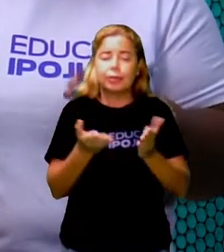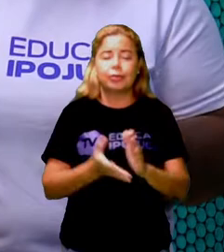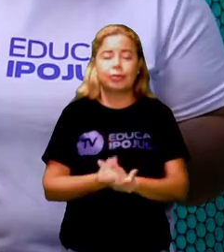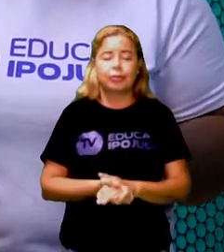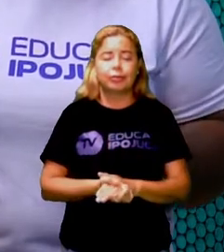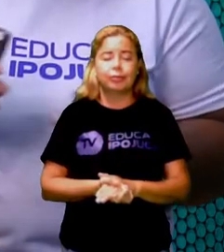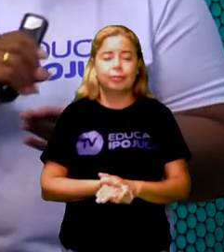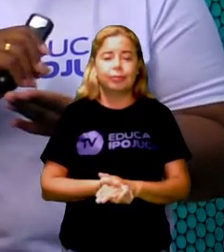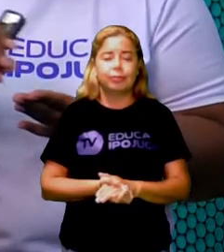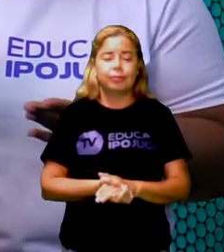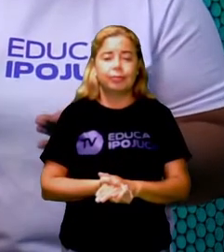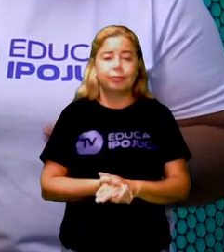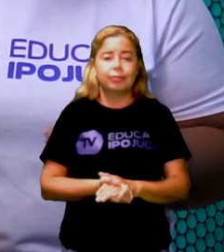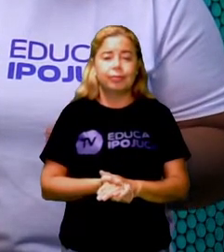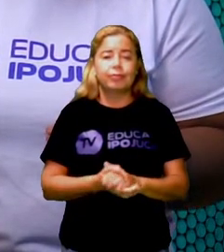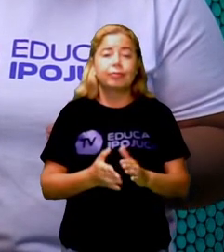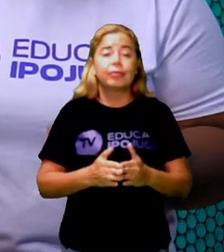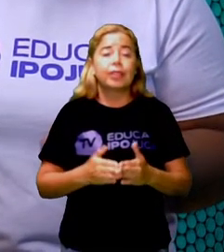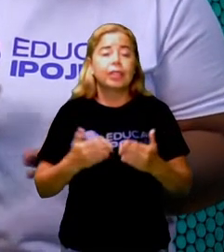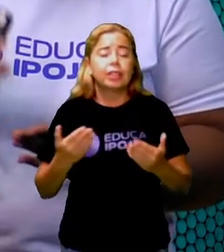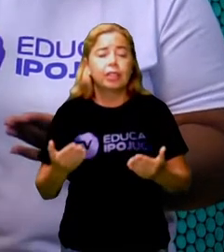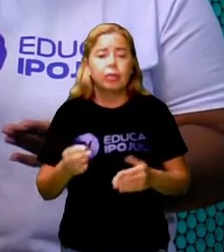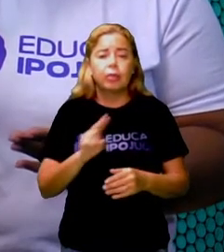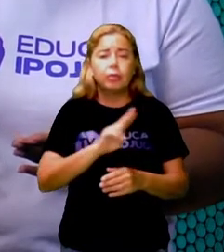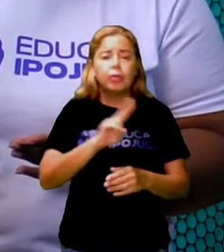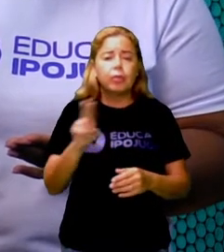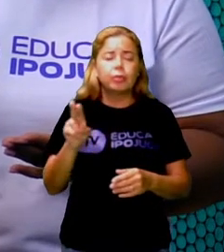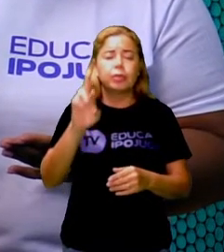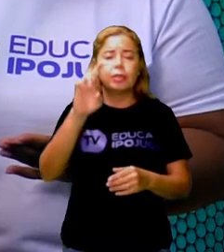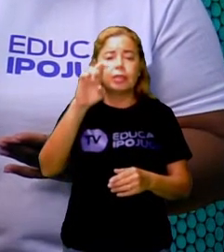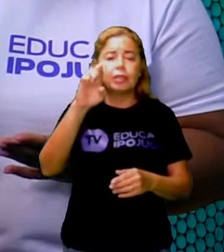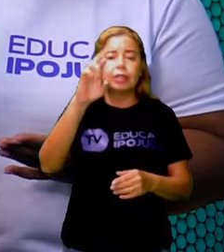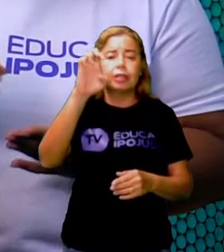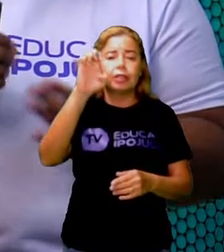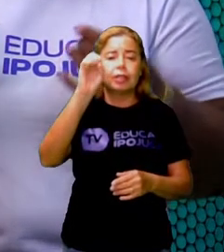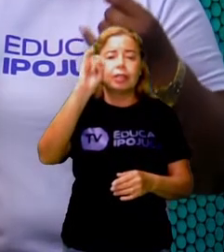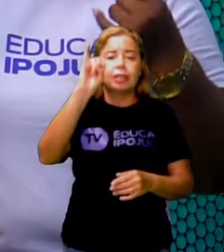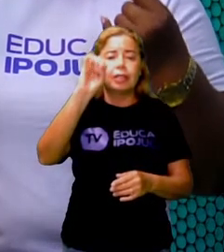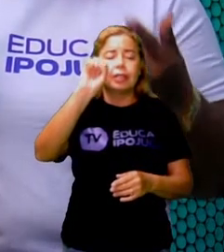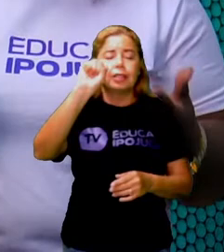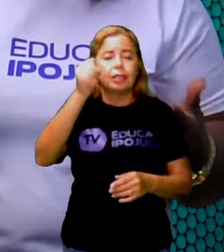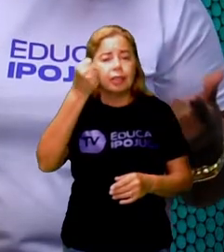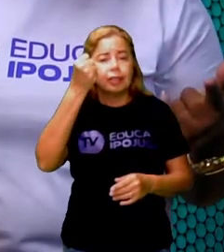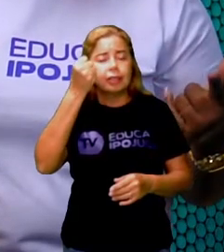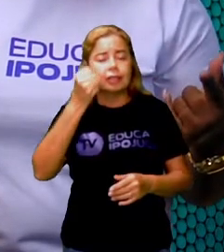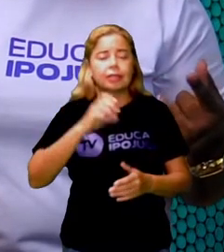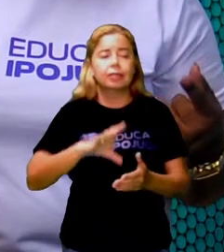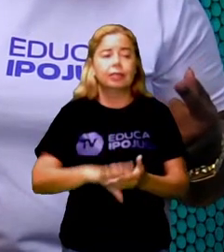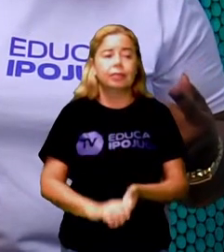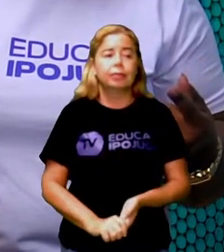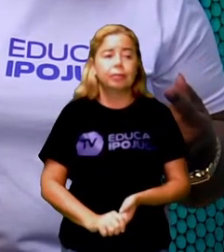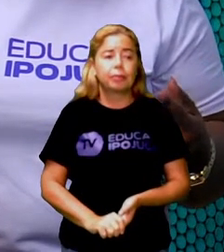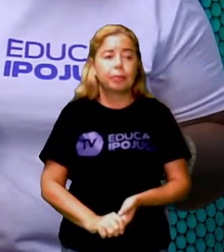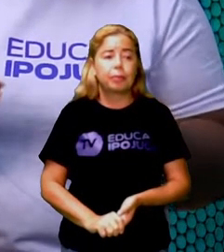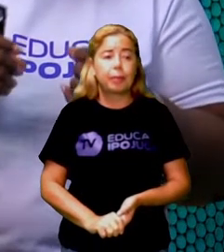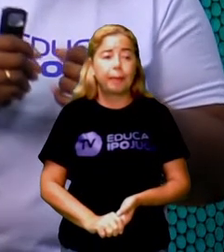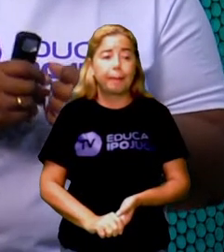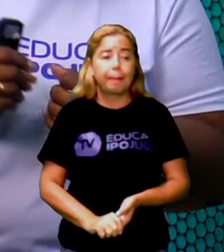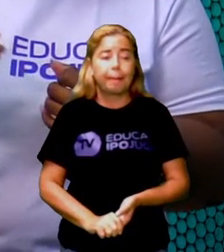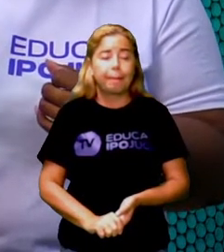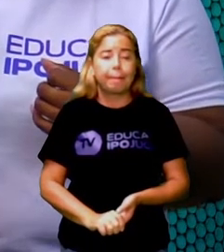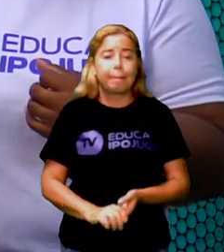era chamado de réis, tá? Primeira moeda ou primeiro sistema monetário